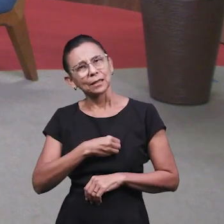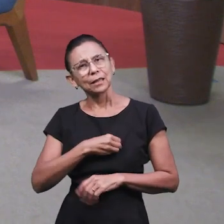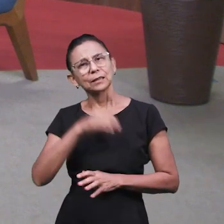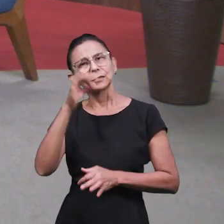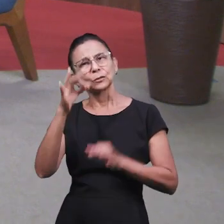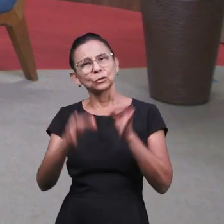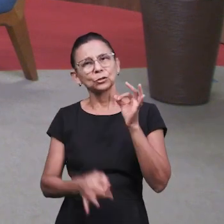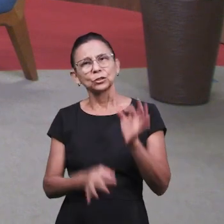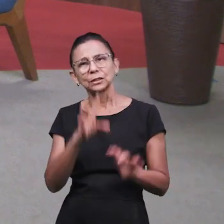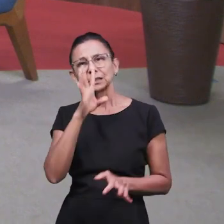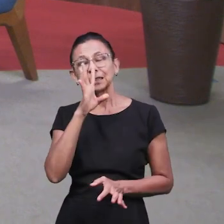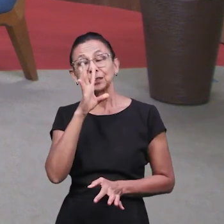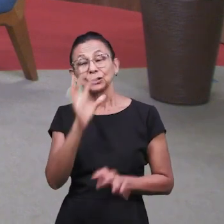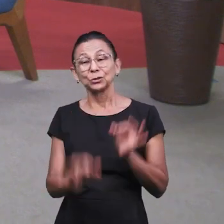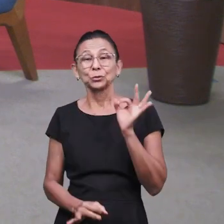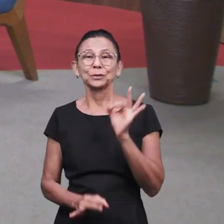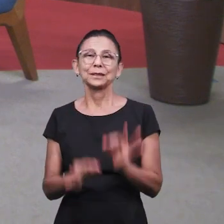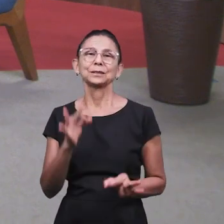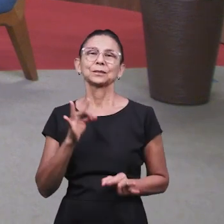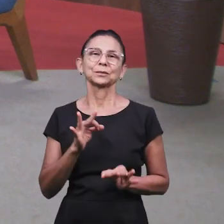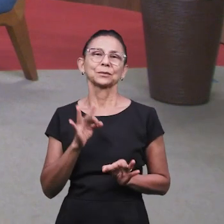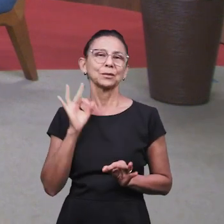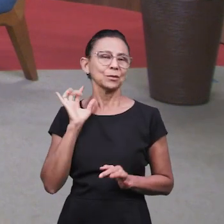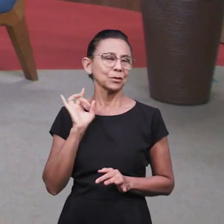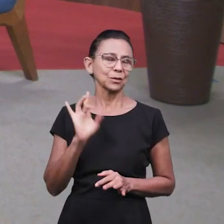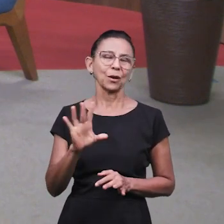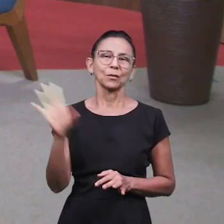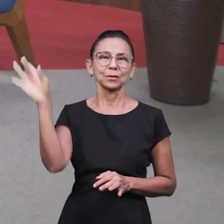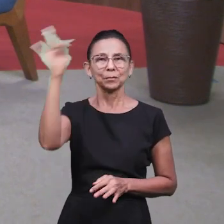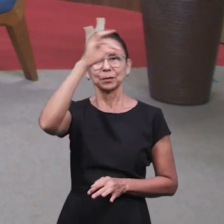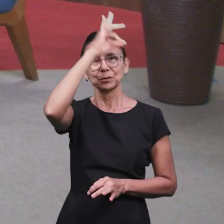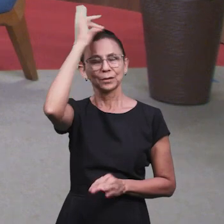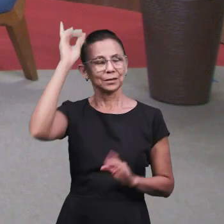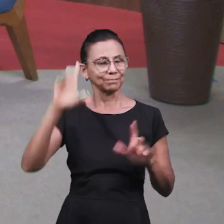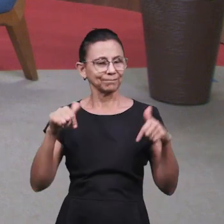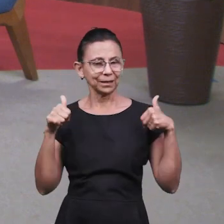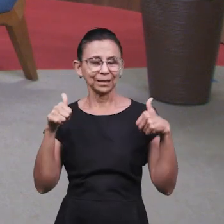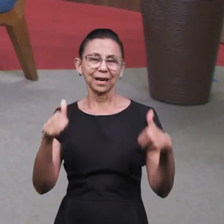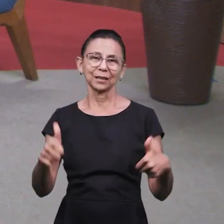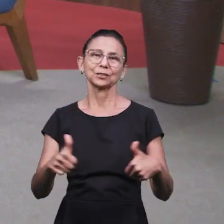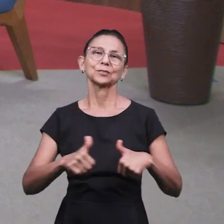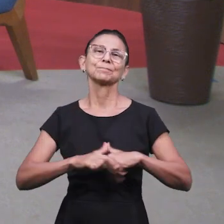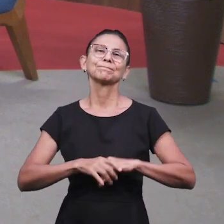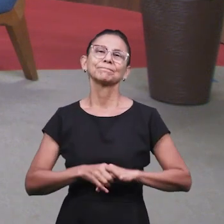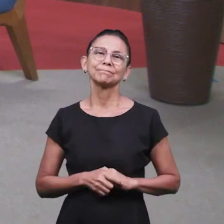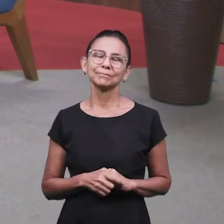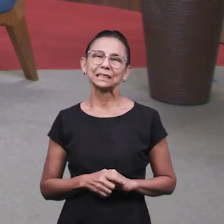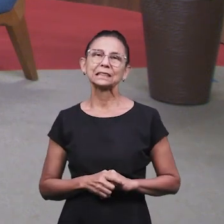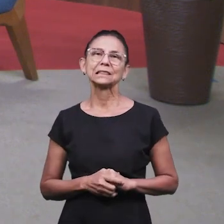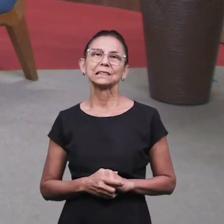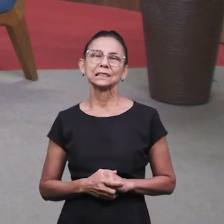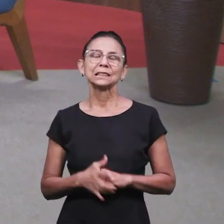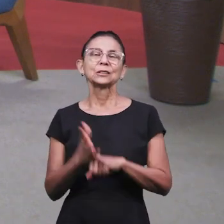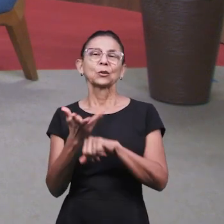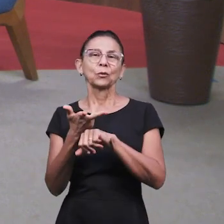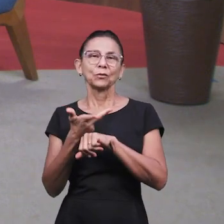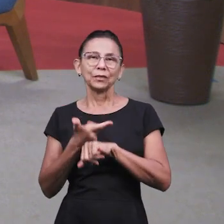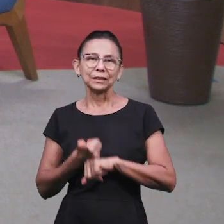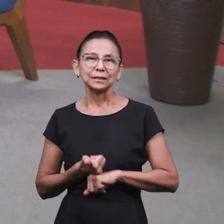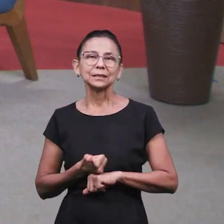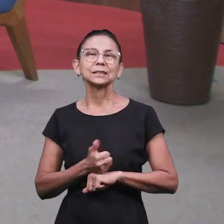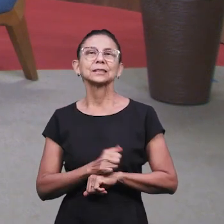da justiça e do juízo, só o Espírito Santo pode fazer isso na vida do homem. Glória a Jesus. Que